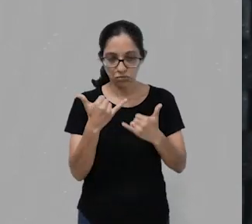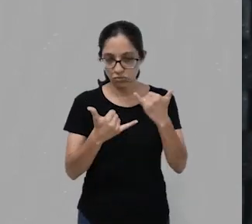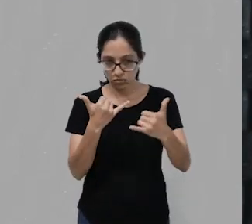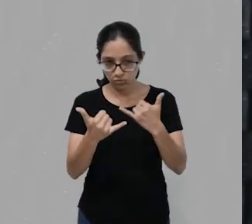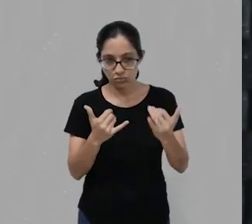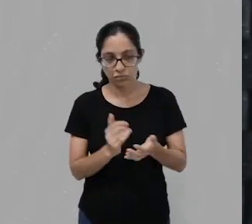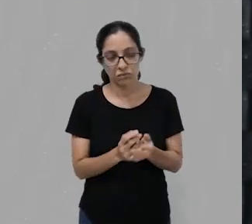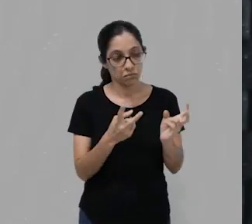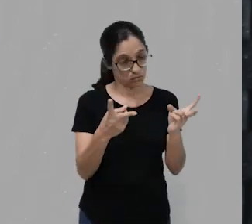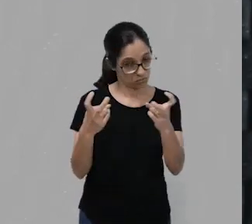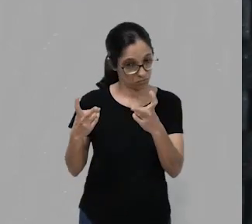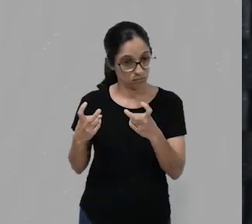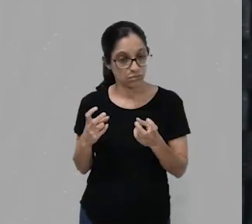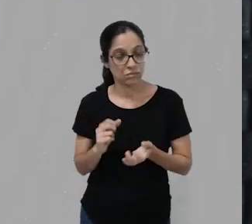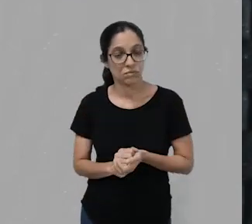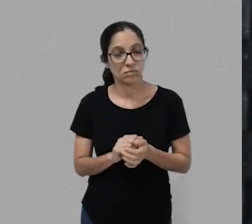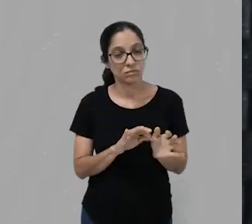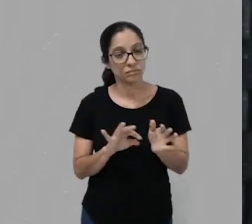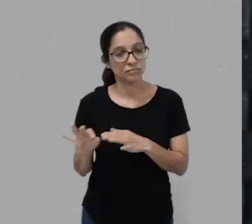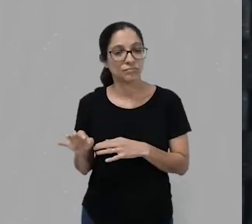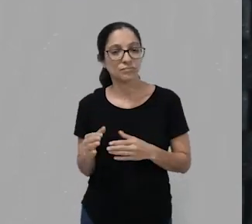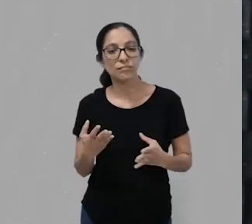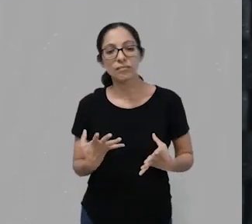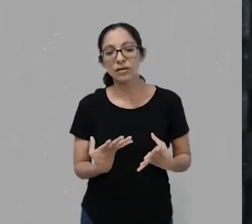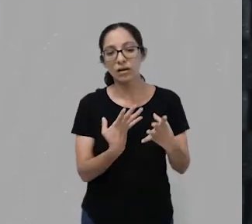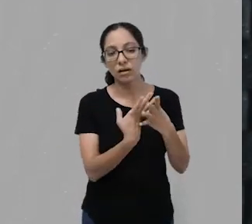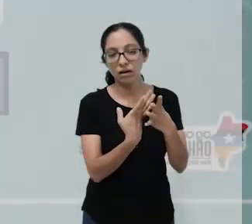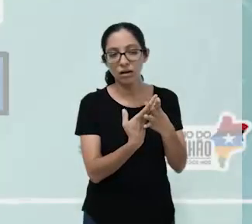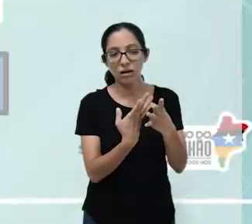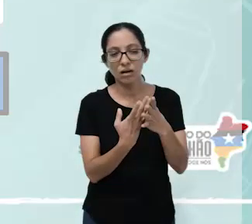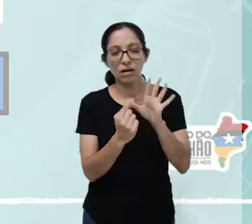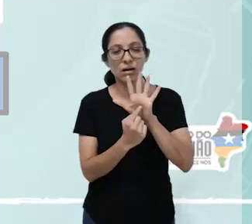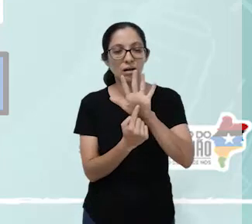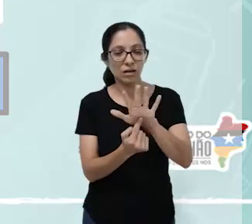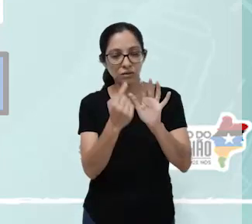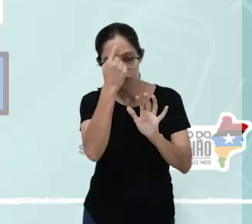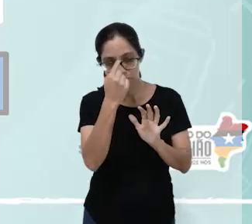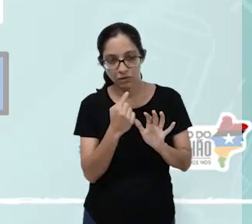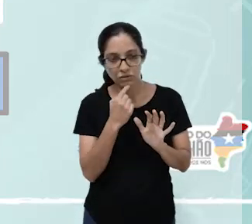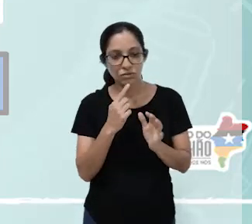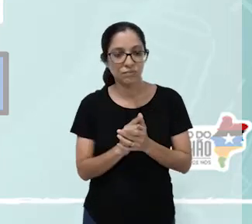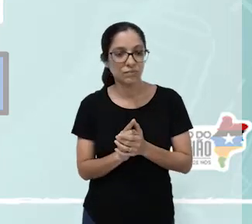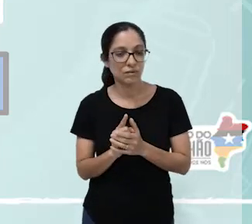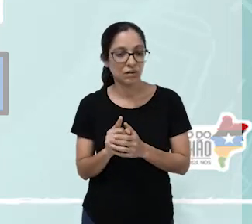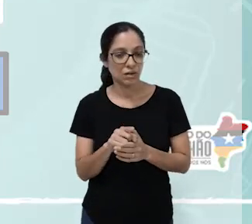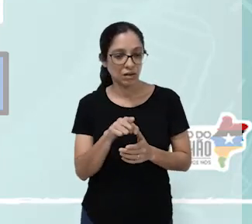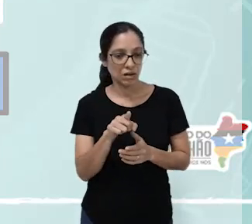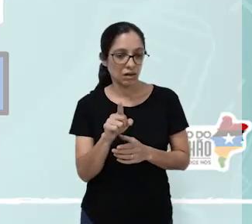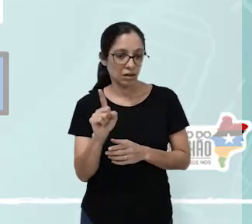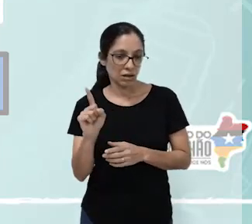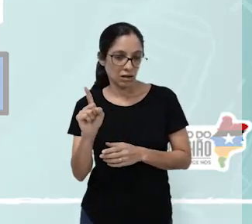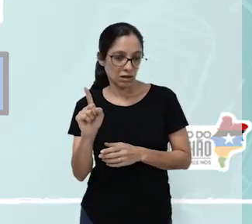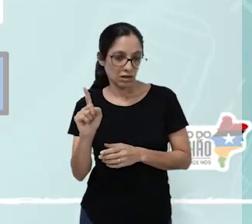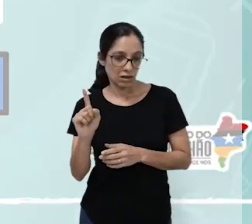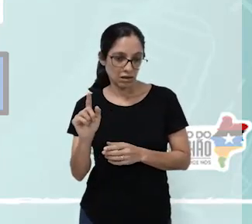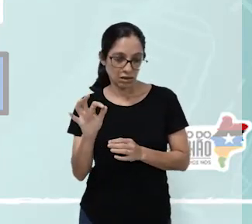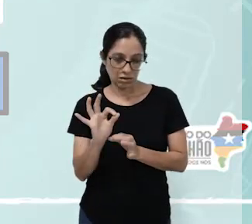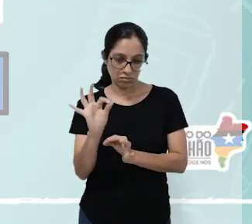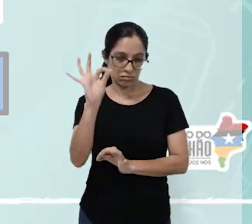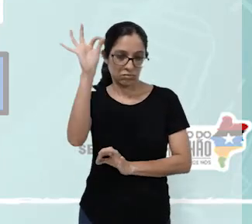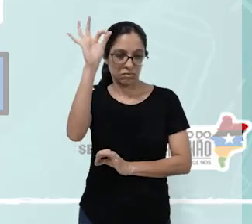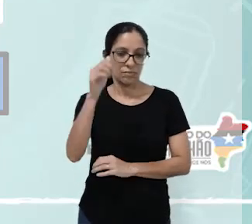atento a esses lances. A rede, falei para vocês, a altura de 1,55 m. Está aqui,